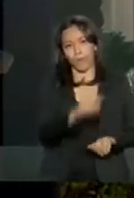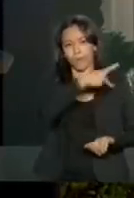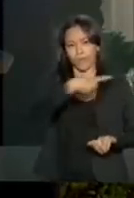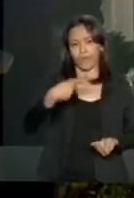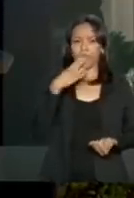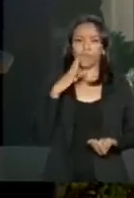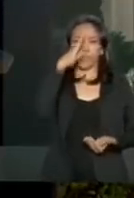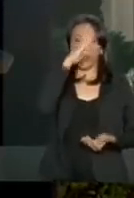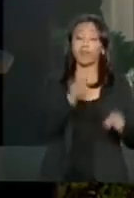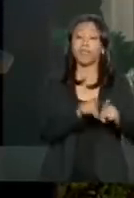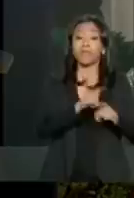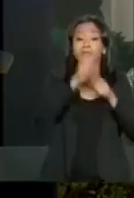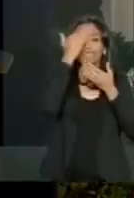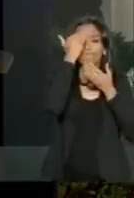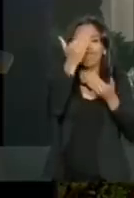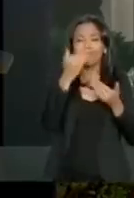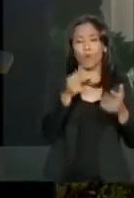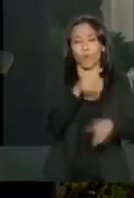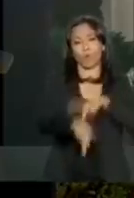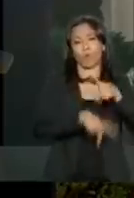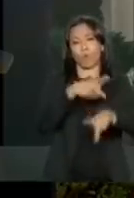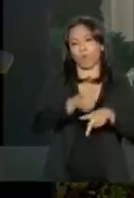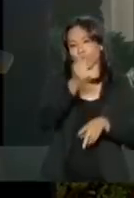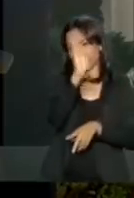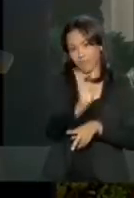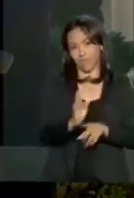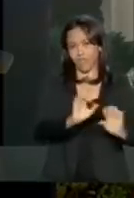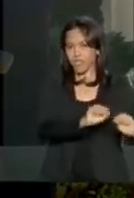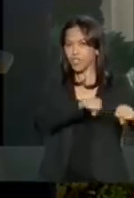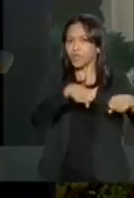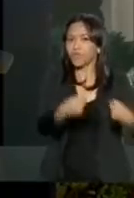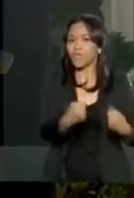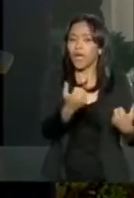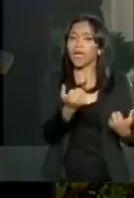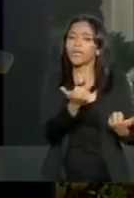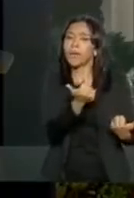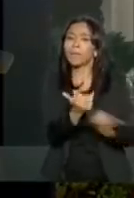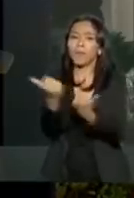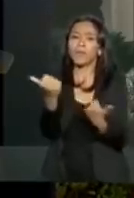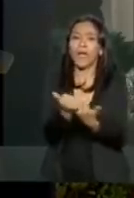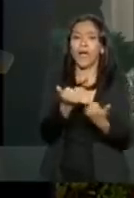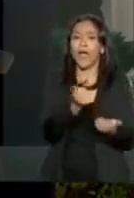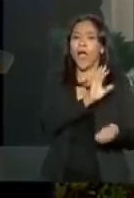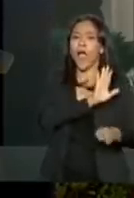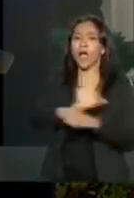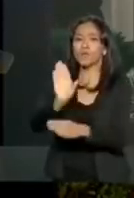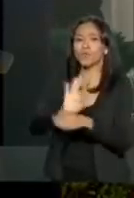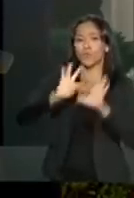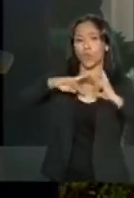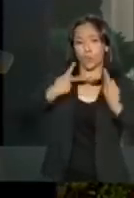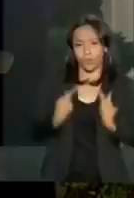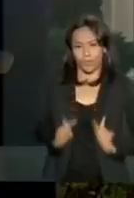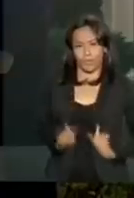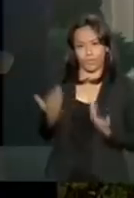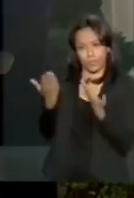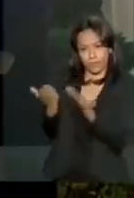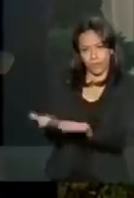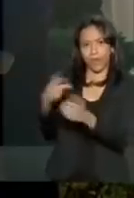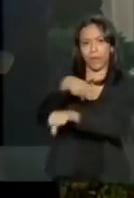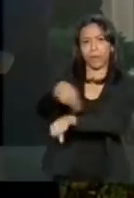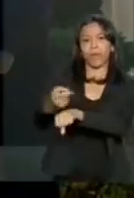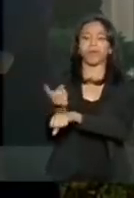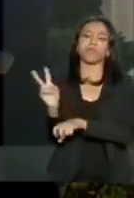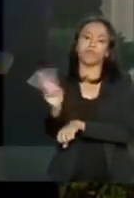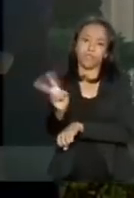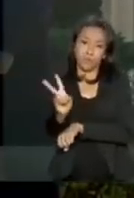e ao povo brasileiro pelo seu esforço de dar ajuda humanitária. Agradecemos também por permitir que os Estados